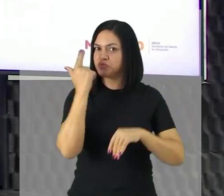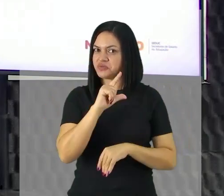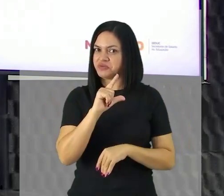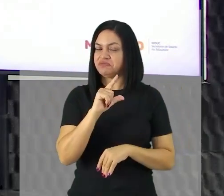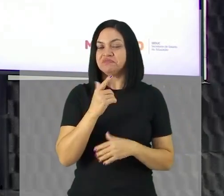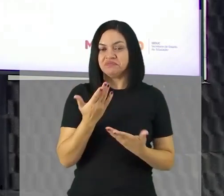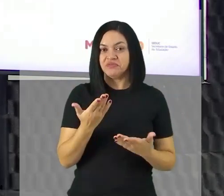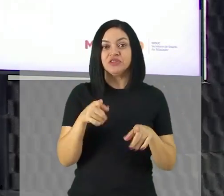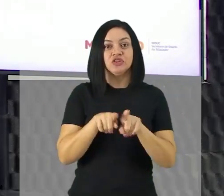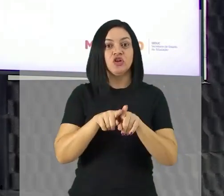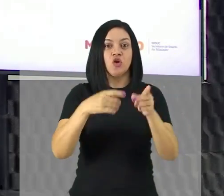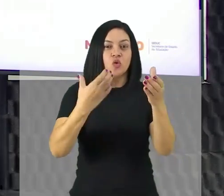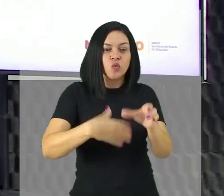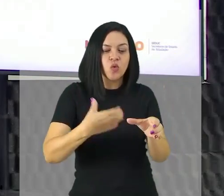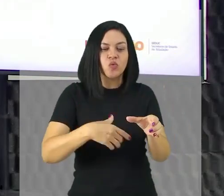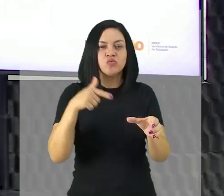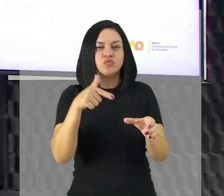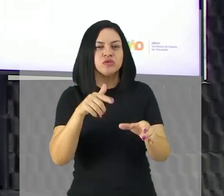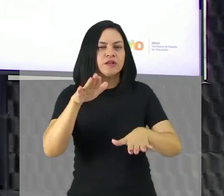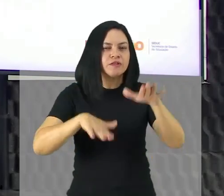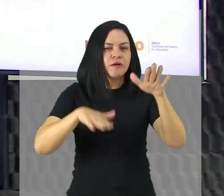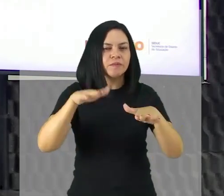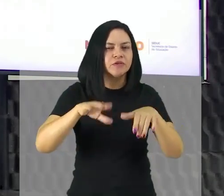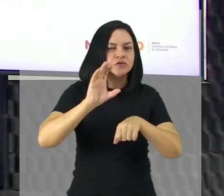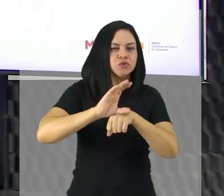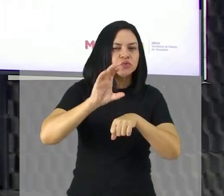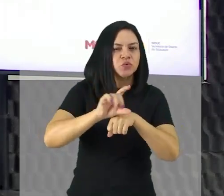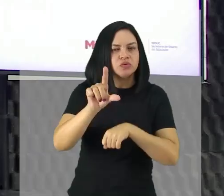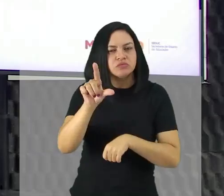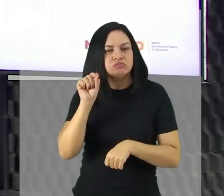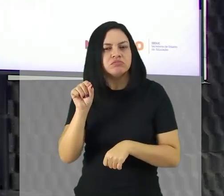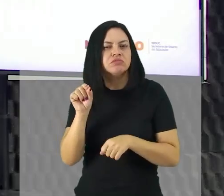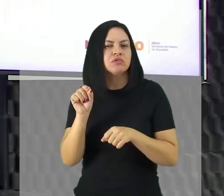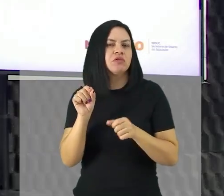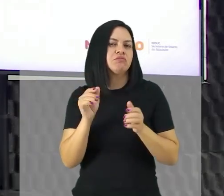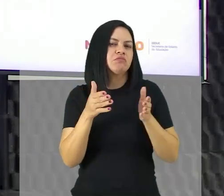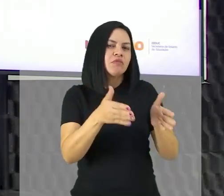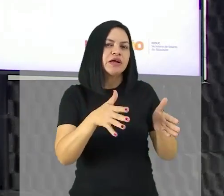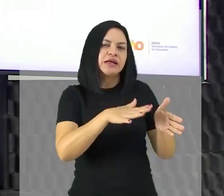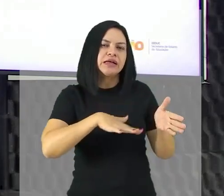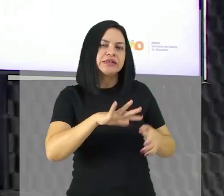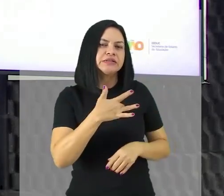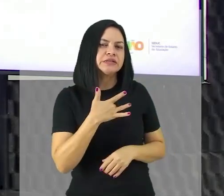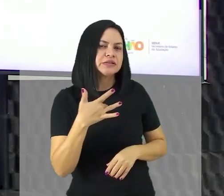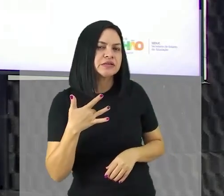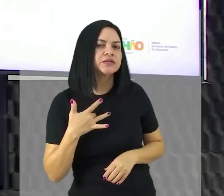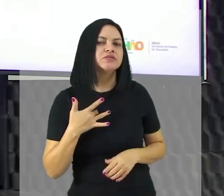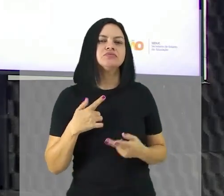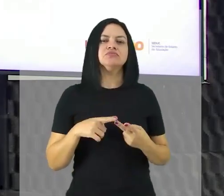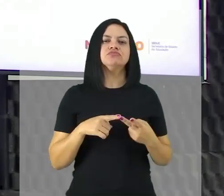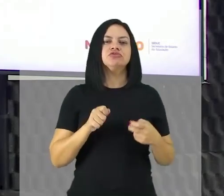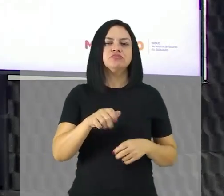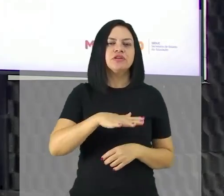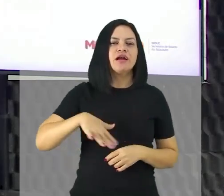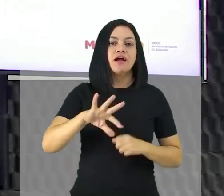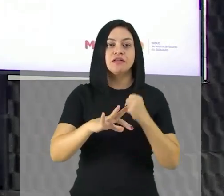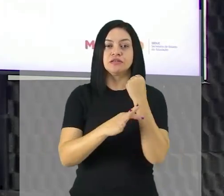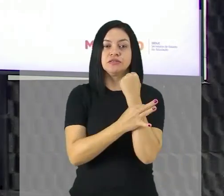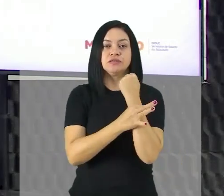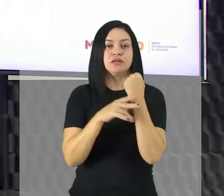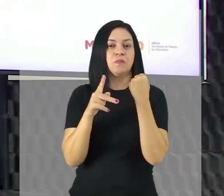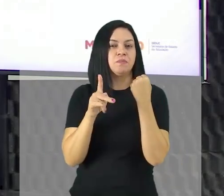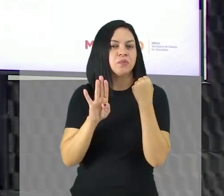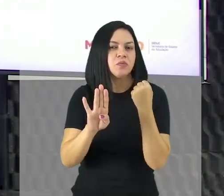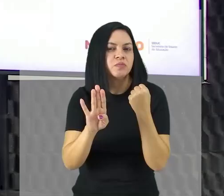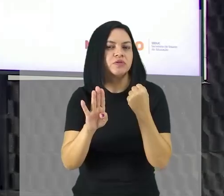tá? Concurso público, dependendo do curso, você pode fazer para a área de saúde, você pode fazer para a área de segurança